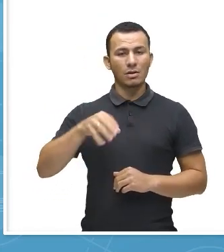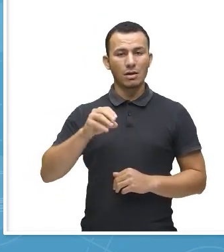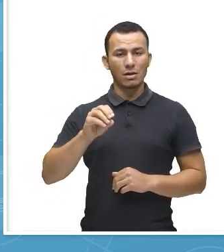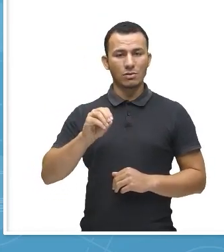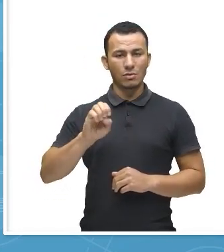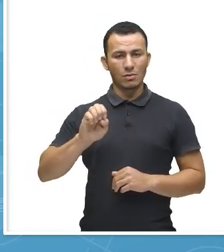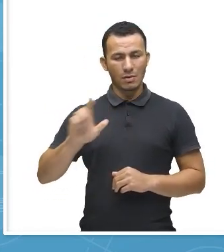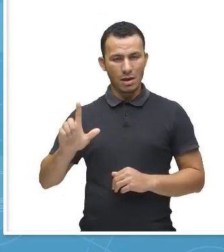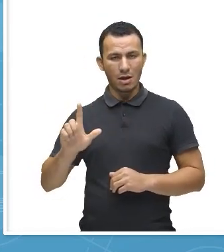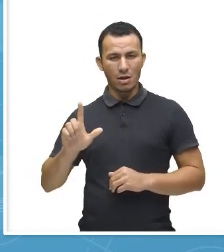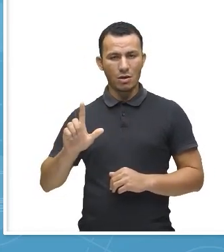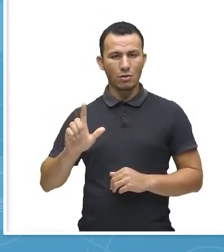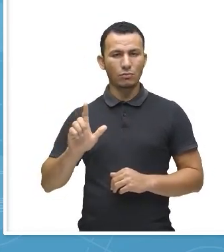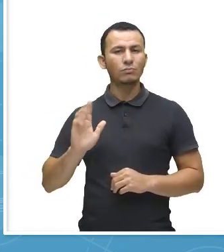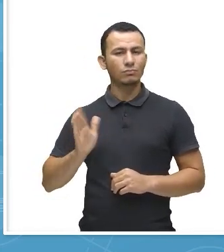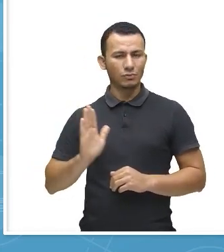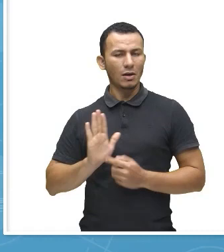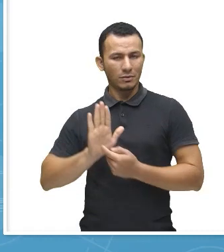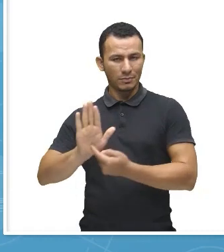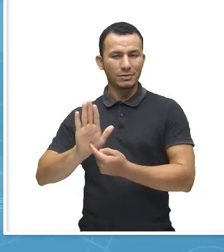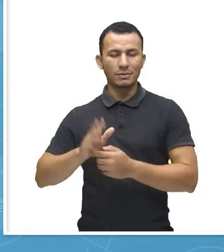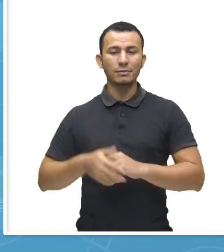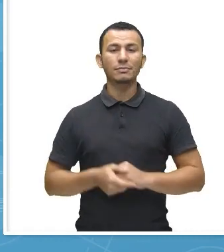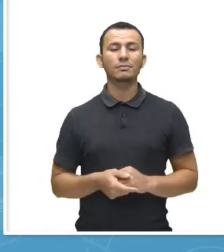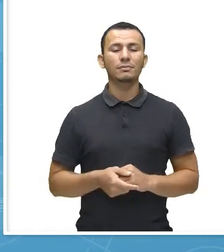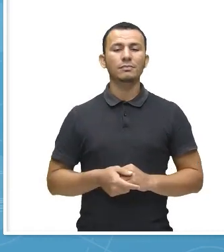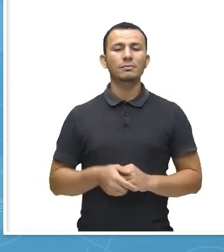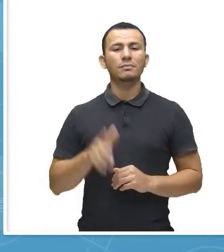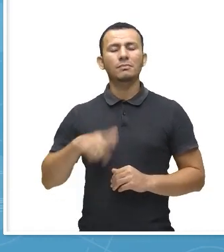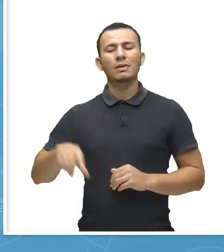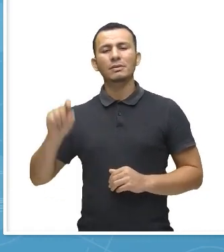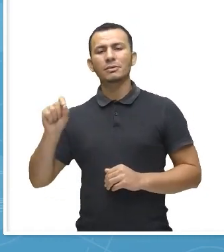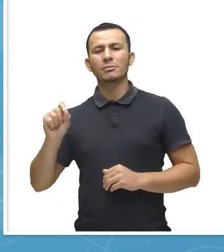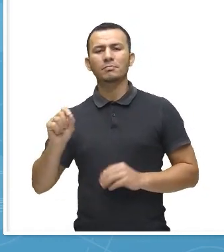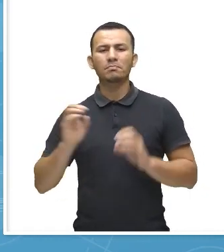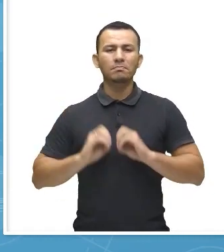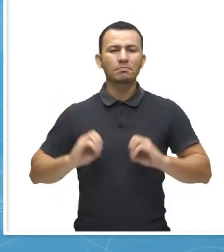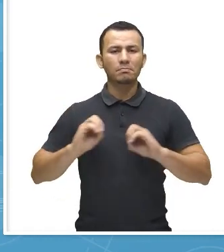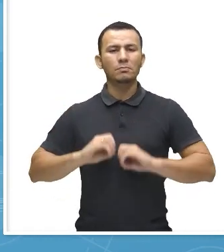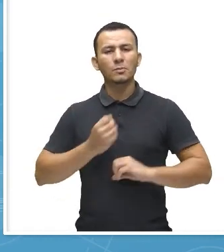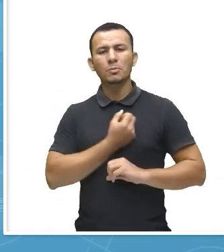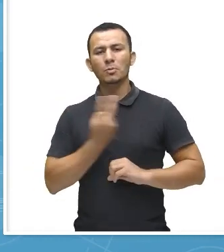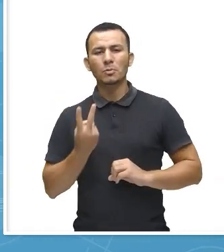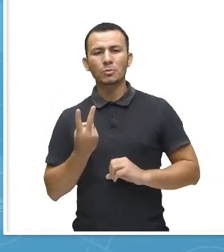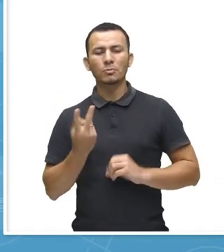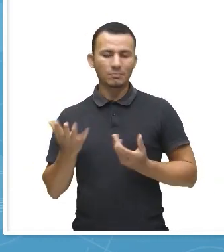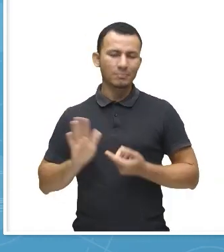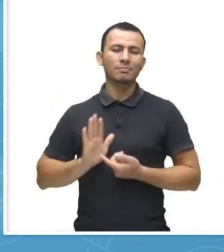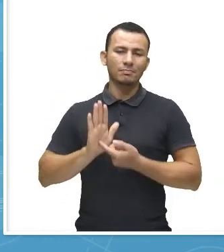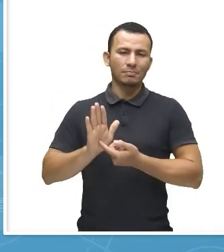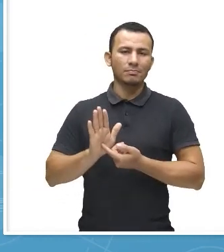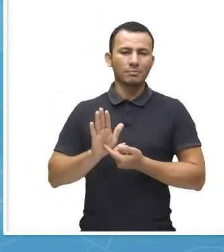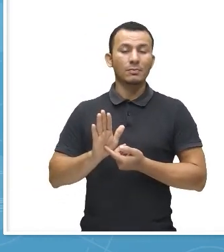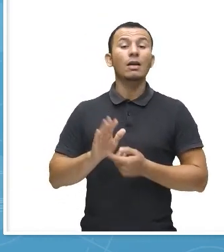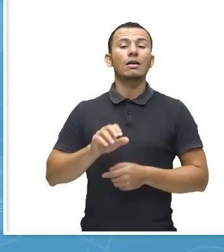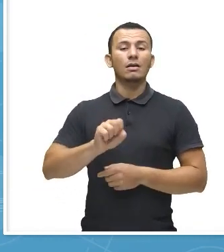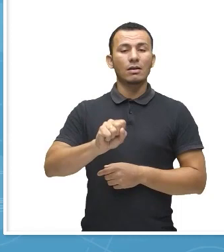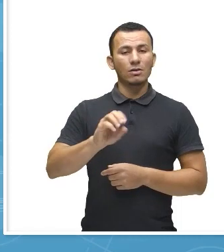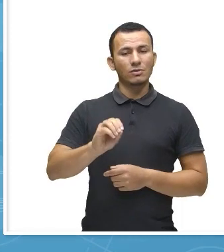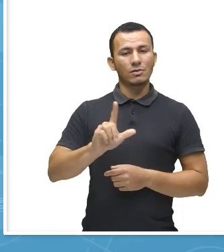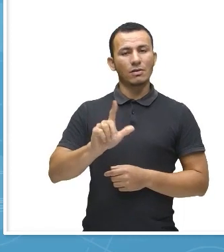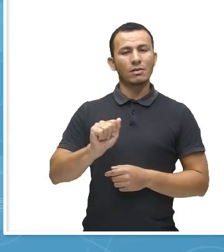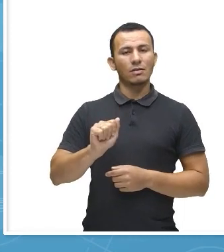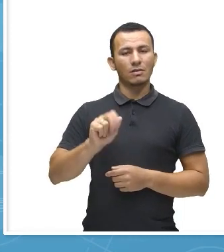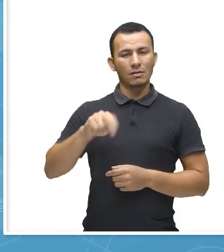Henrique, né, que trouxe essa sequência para a gente. E quem mais? Acho que a gente não tem mais a resposta da segunda questão, a gente vai então a Solange, olha só,